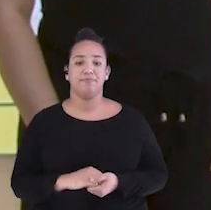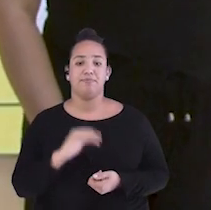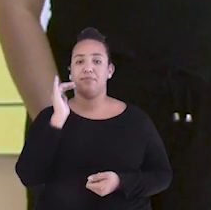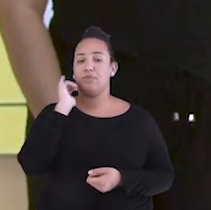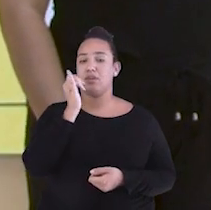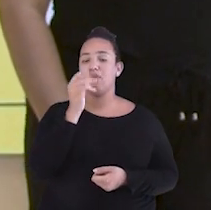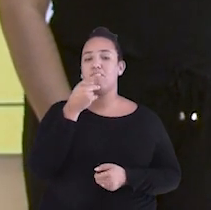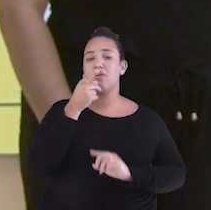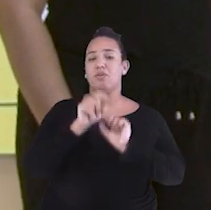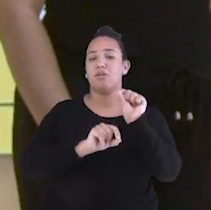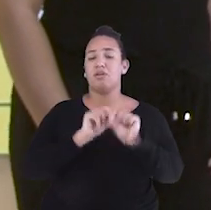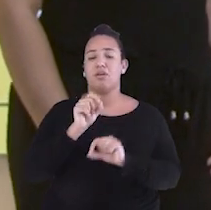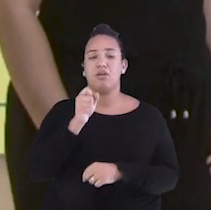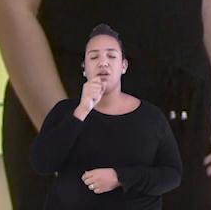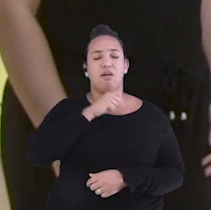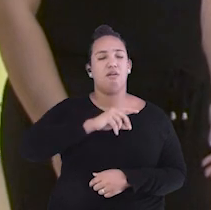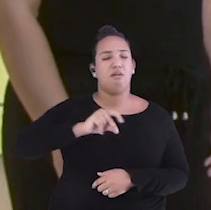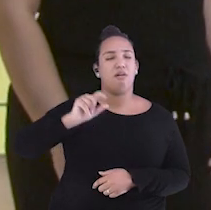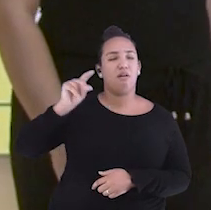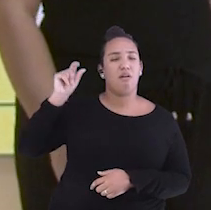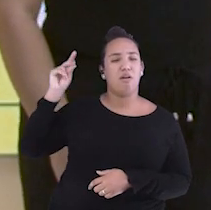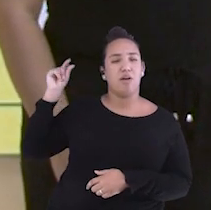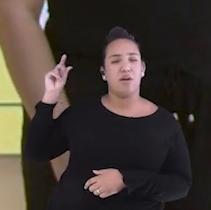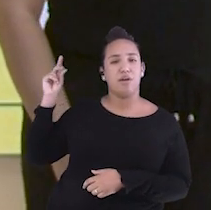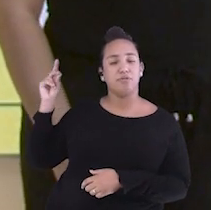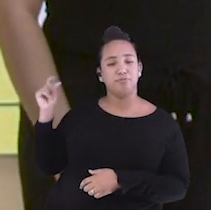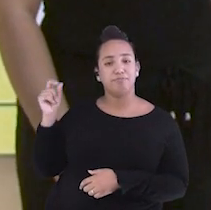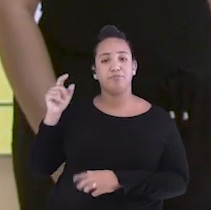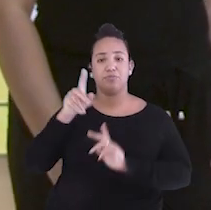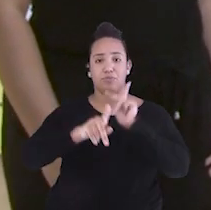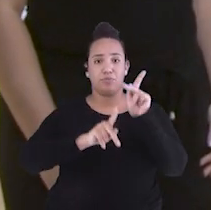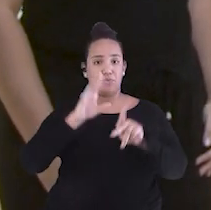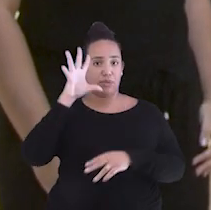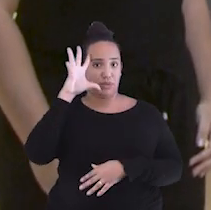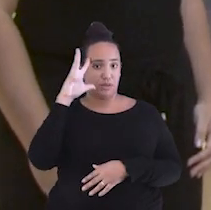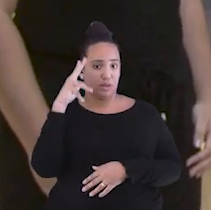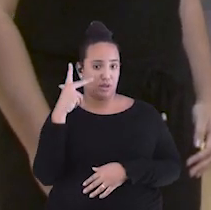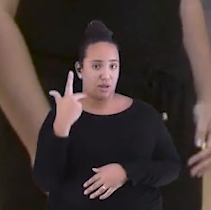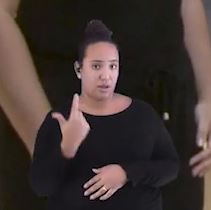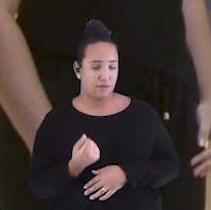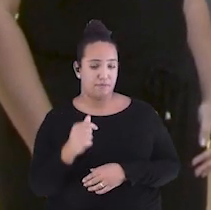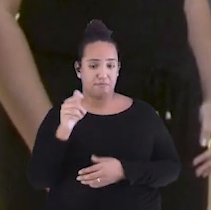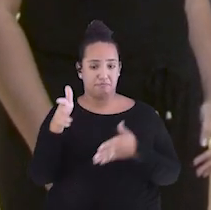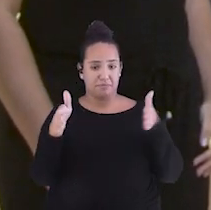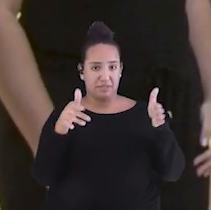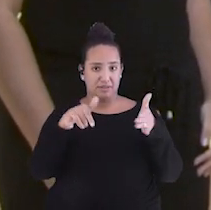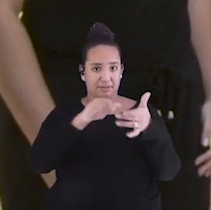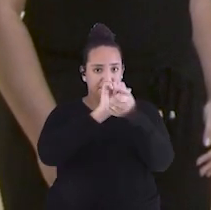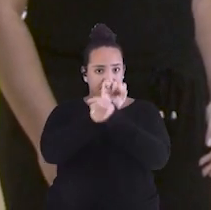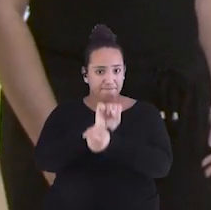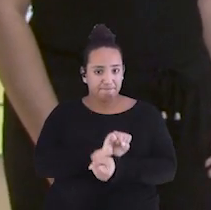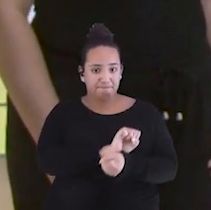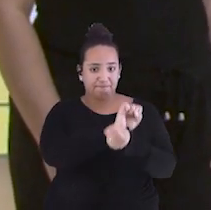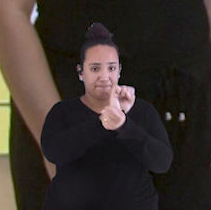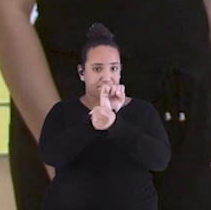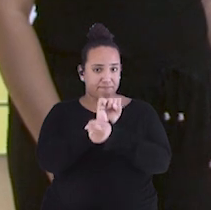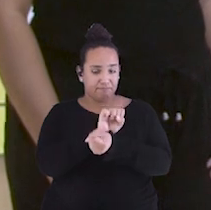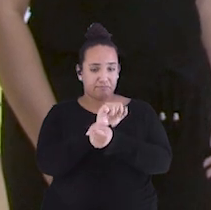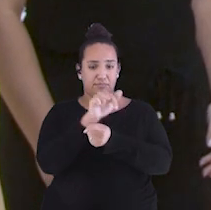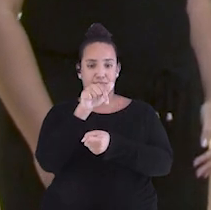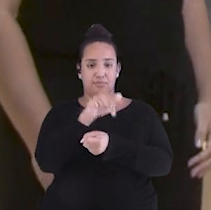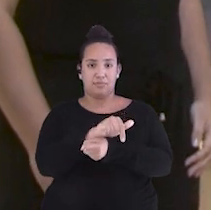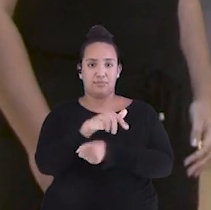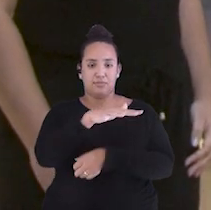há muitos e muitos anos atrás, quando os africanos foram escravizados e tirados